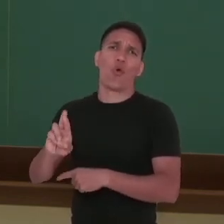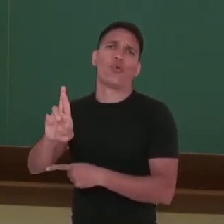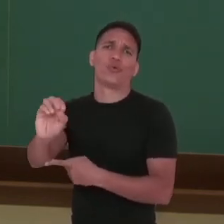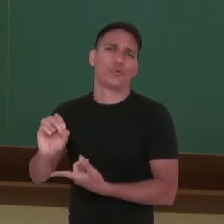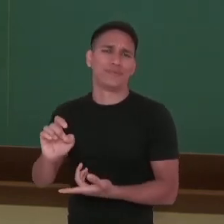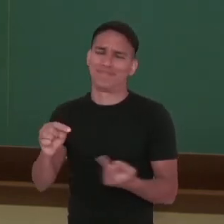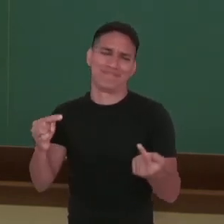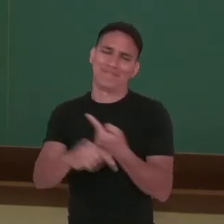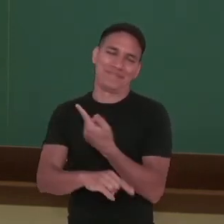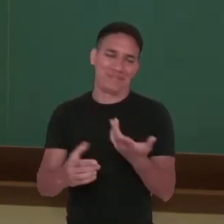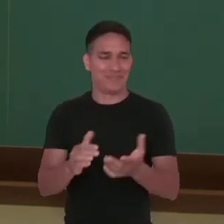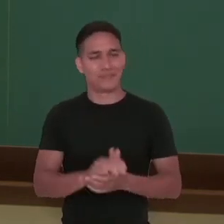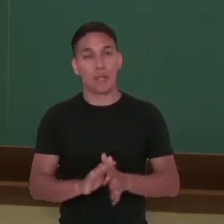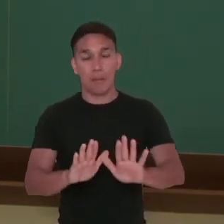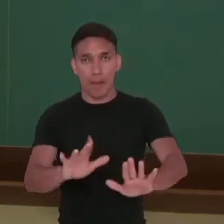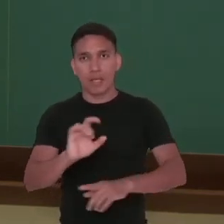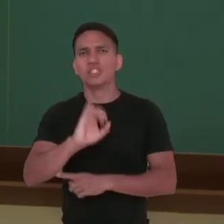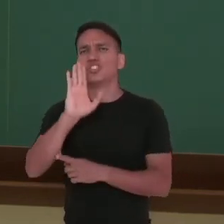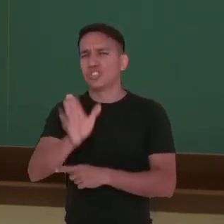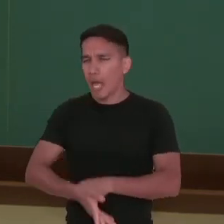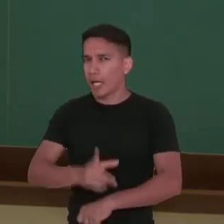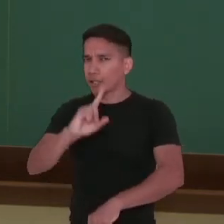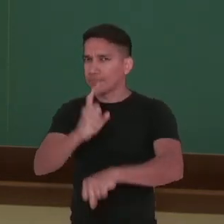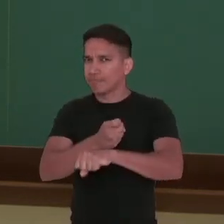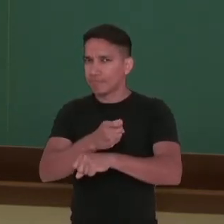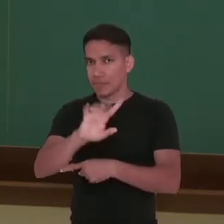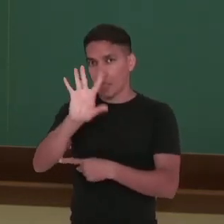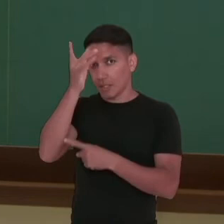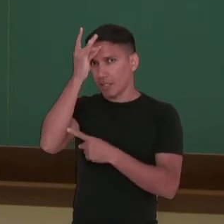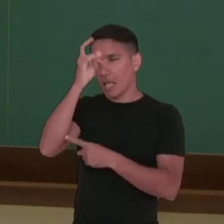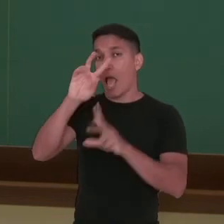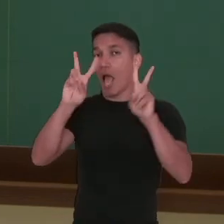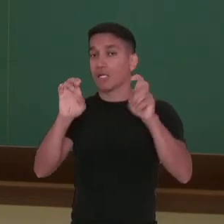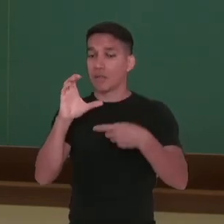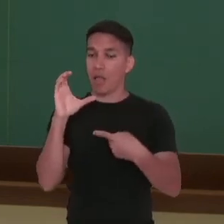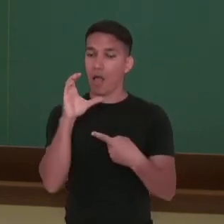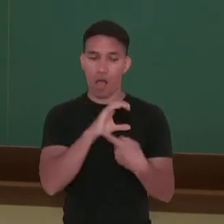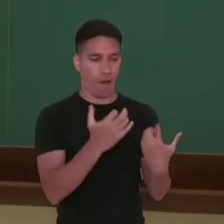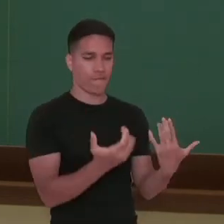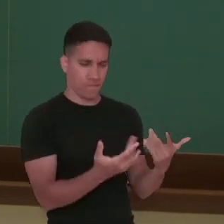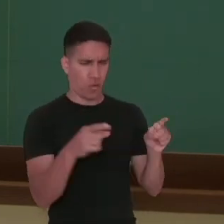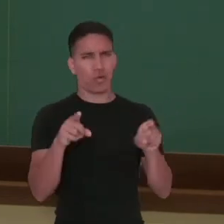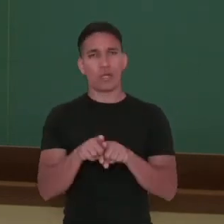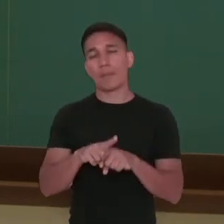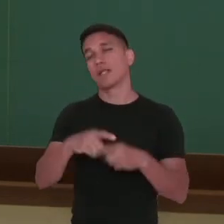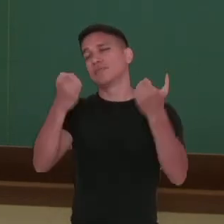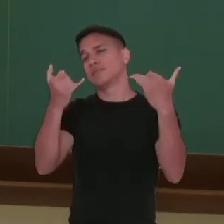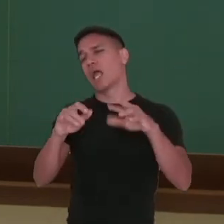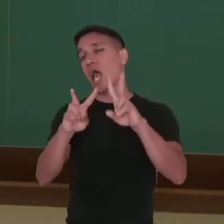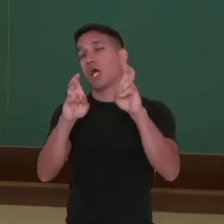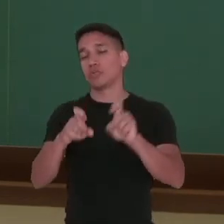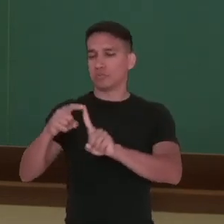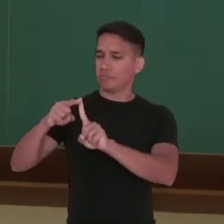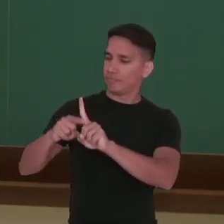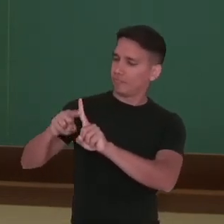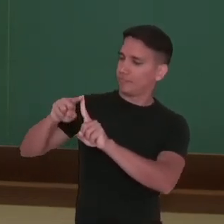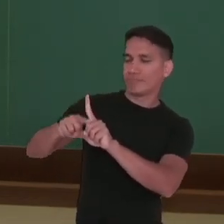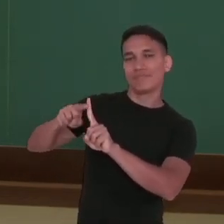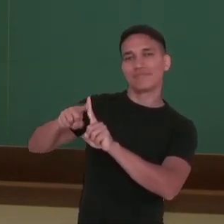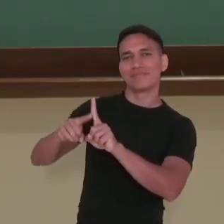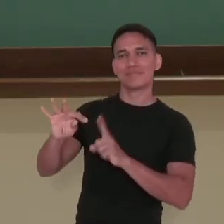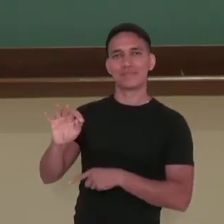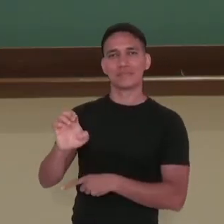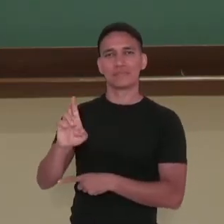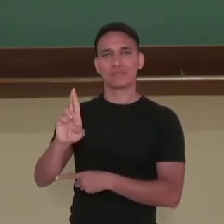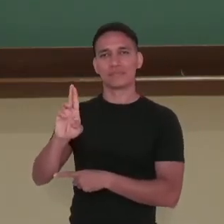então assim, se você pegou a ideia do calor, do fogo, vamos falar um pouquinho do termômetro. Só que